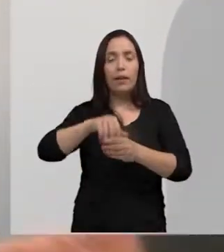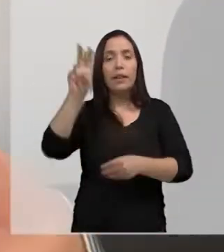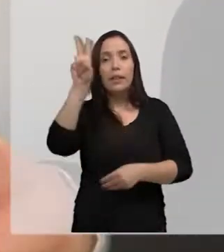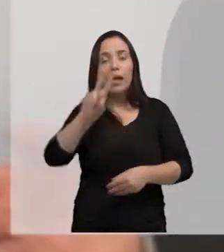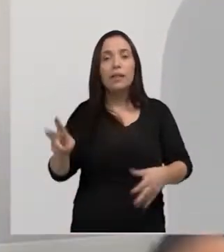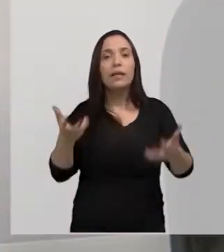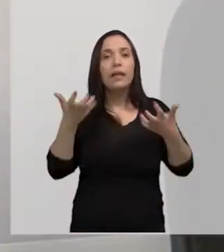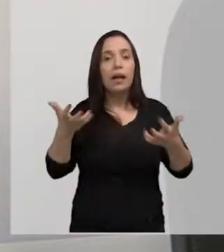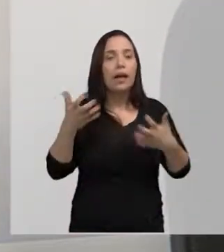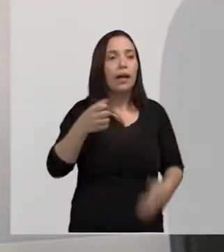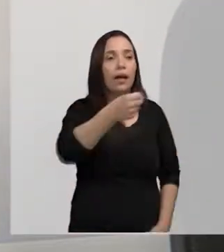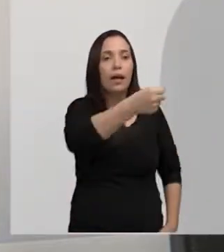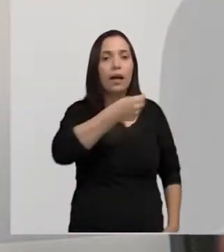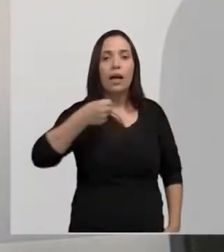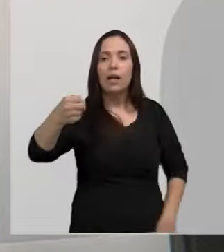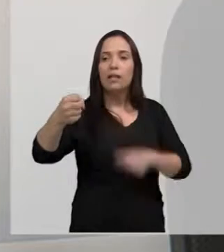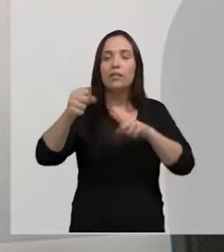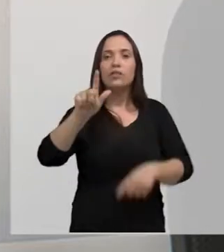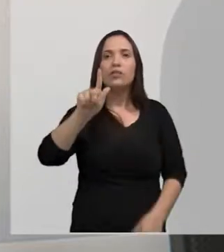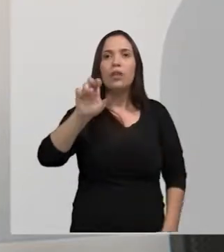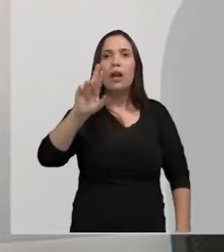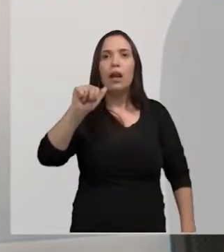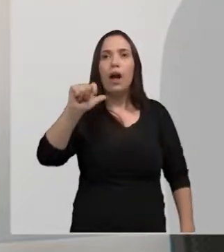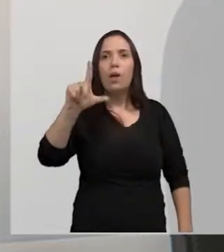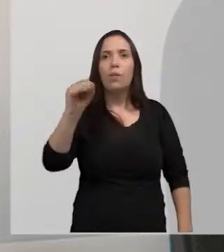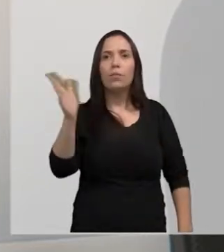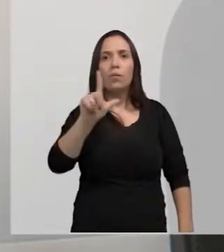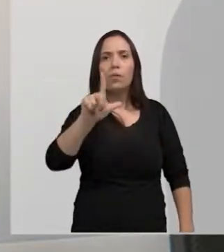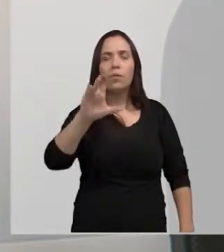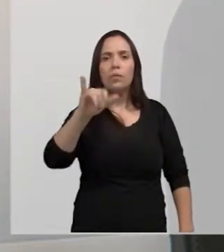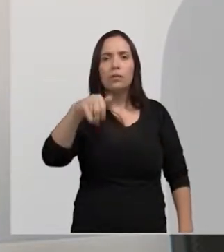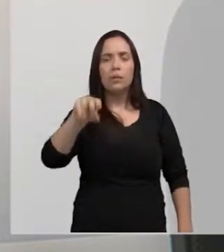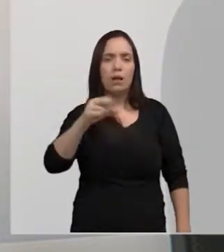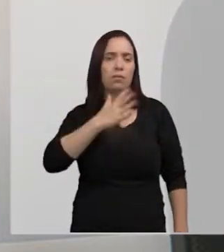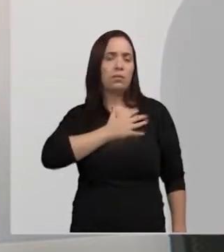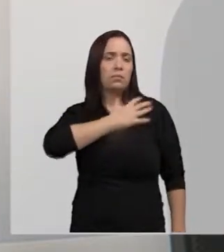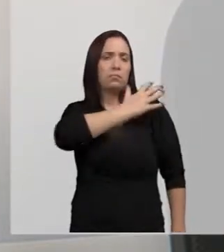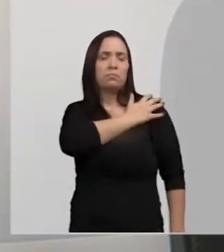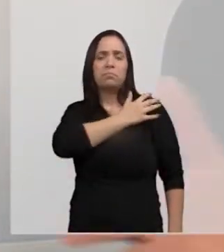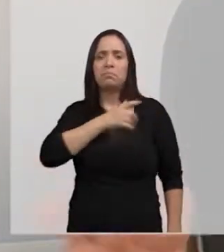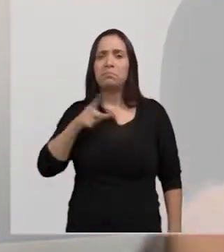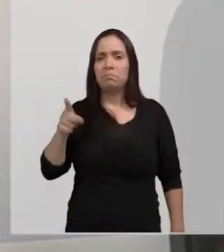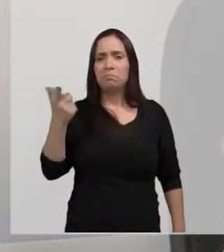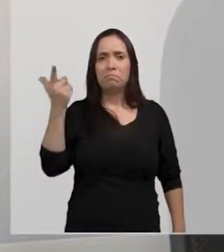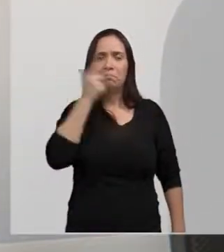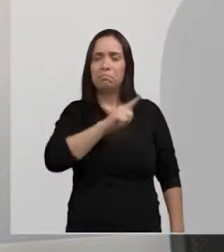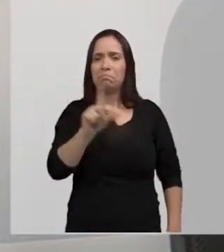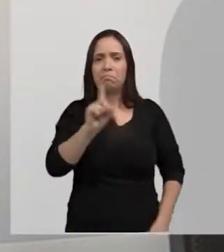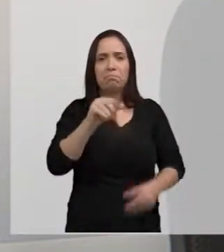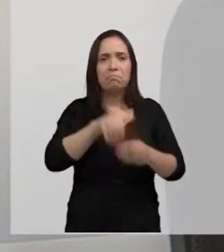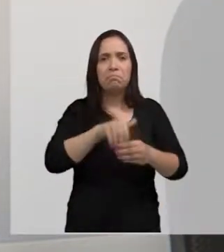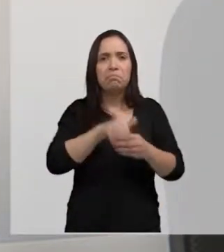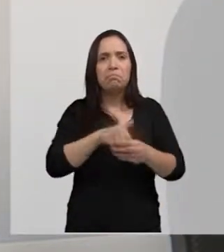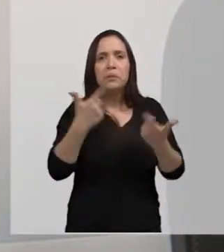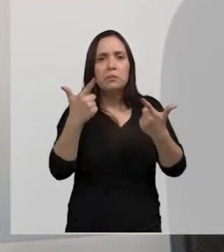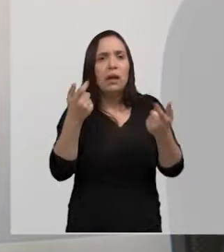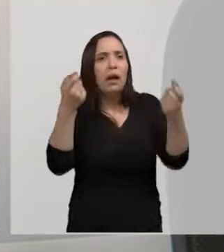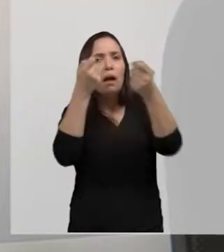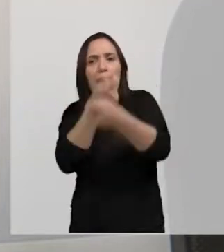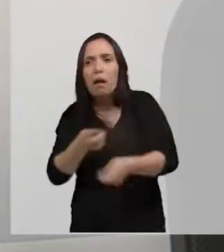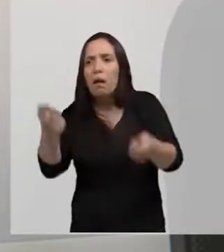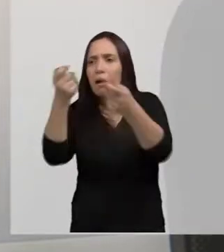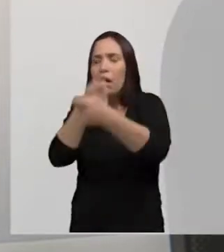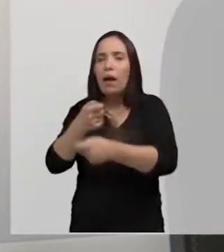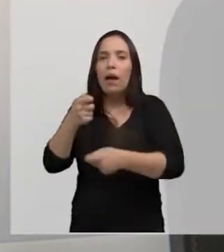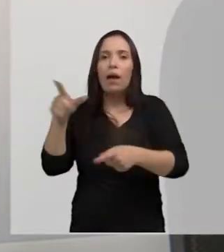Tasso queria lançar o empresário Geraldo Luciano, que na minha avaliação era como general, não teria nenhum apelo político eleitoral para